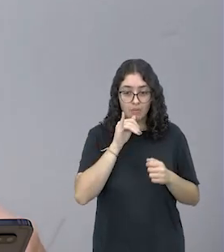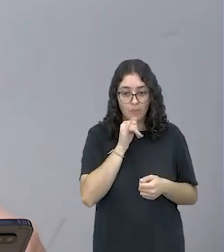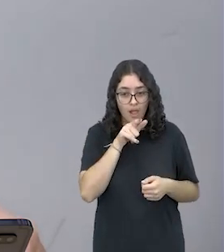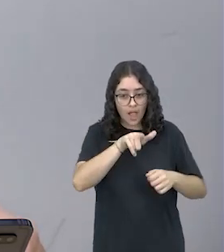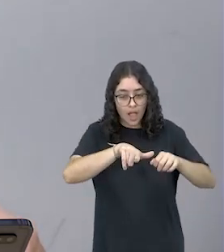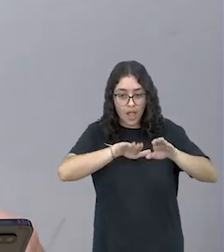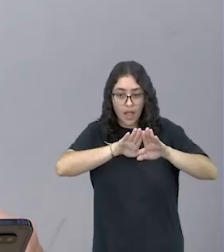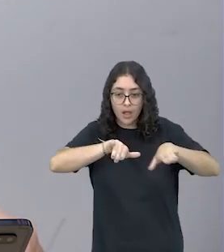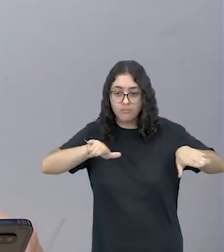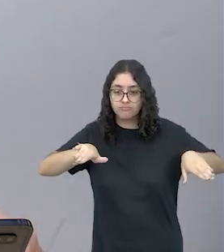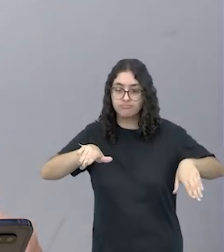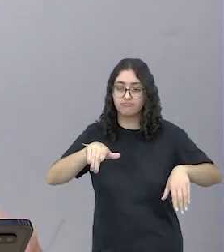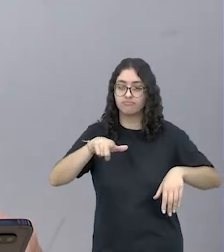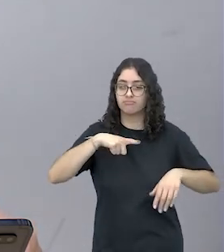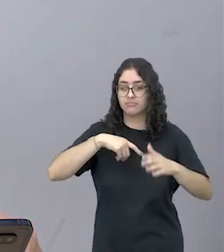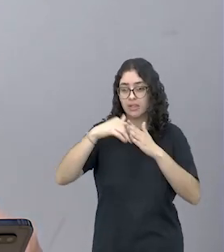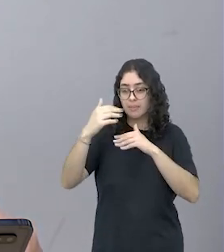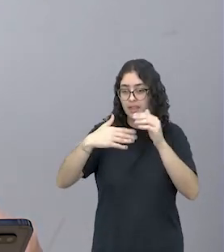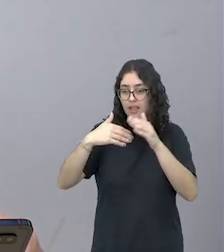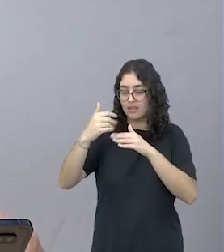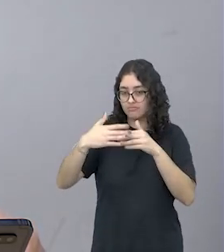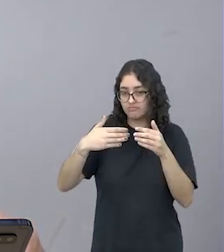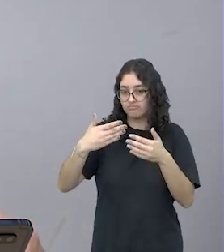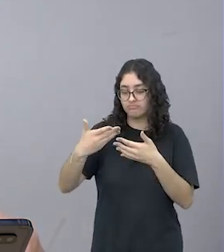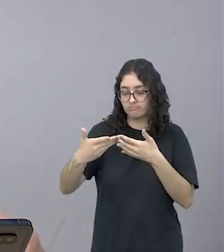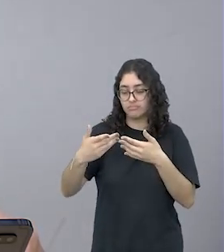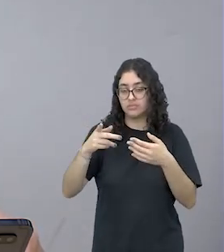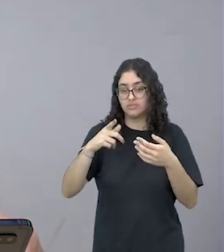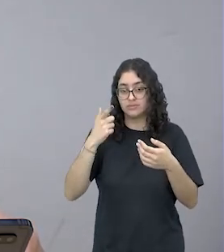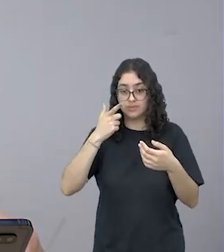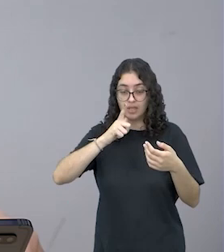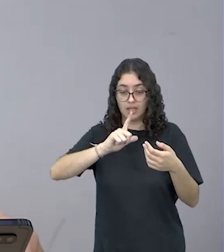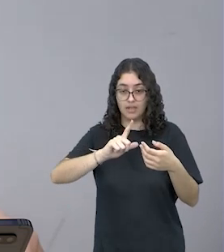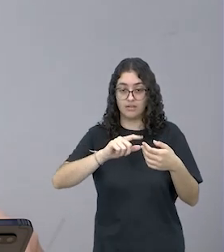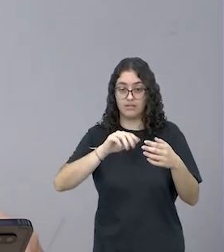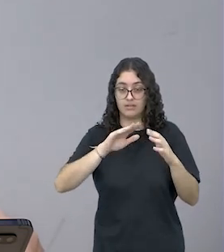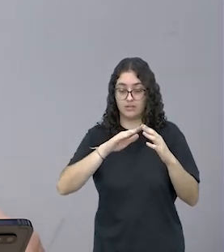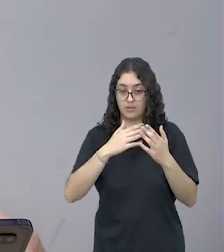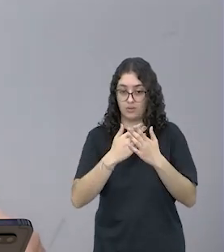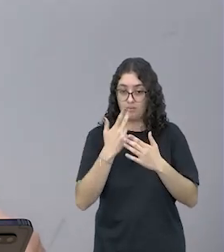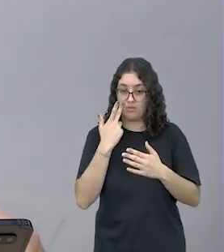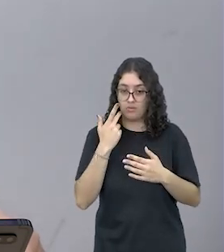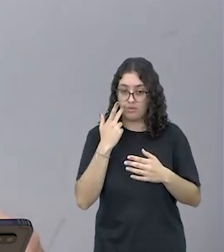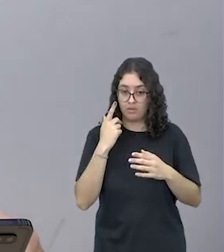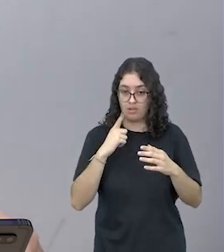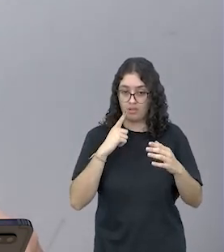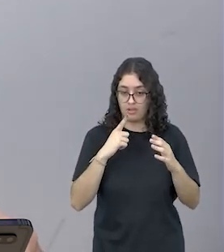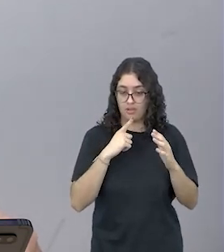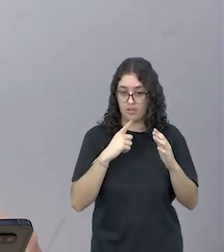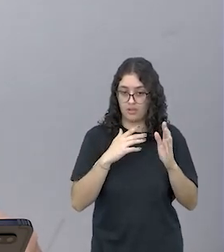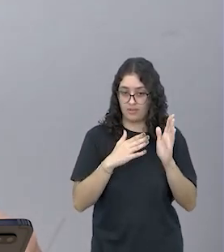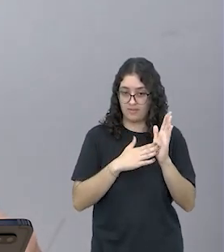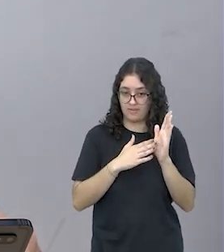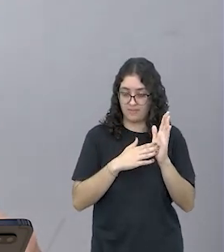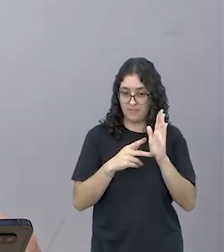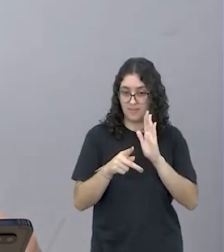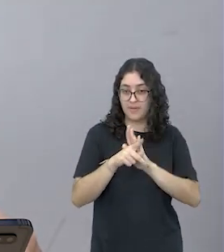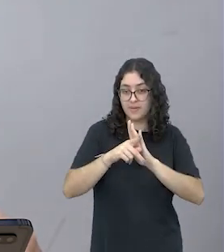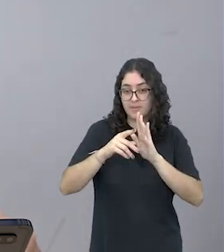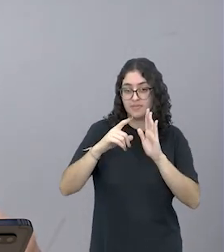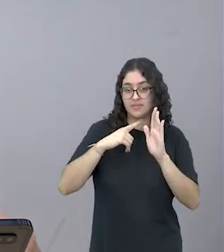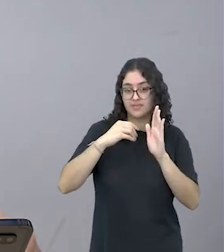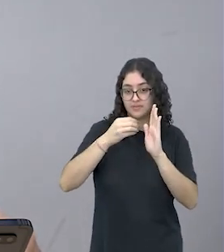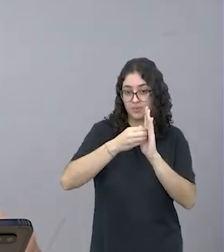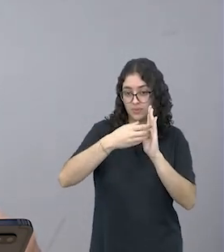alunos, né, com altas habilidades são matriculados no ensino regular e que atendidos com propostas de enriquecimento